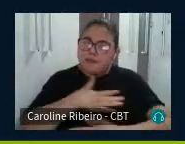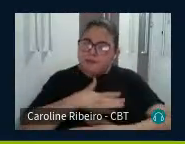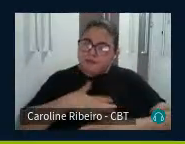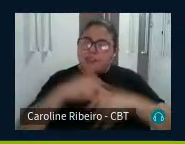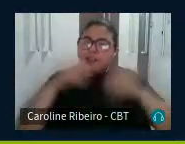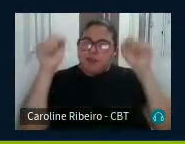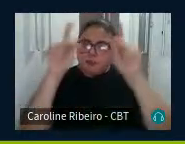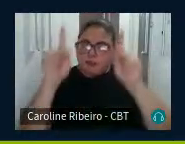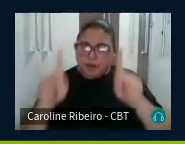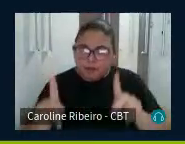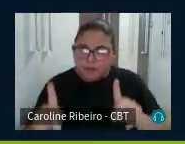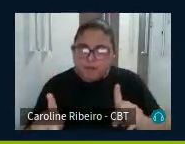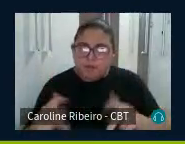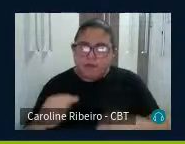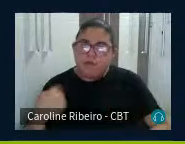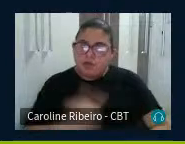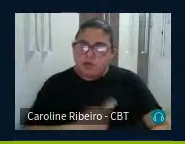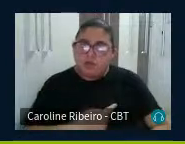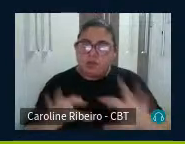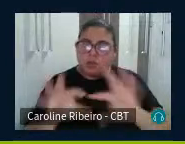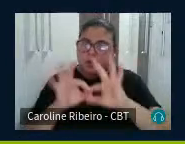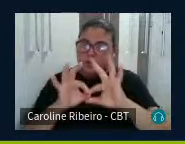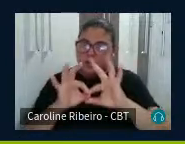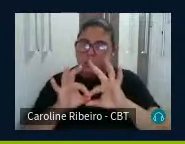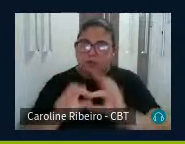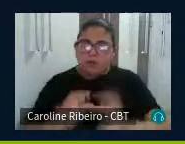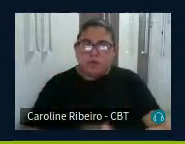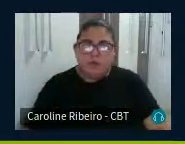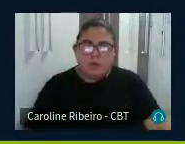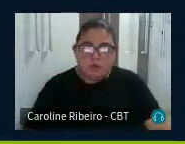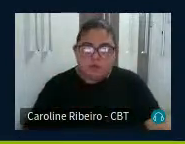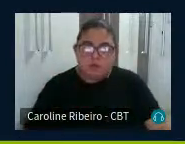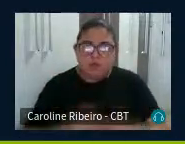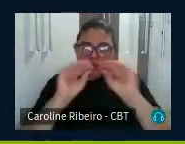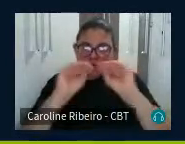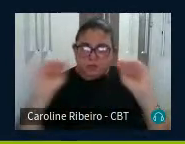paz, e nós estamos juntos. Beijão.